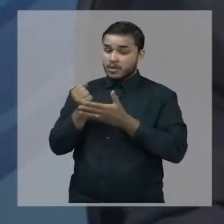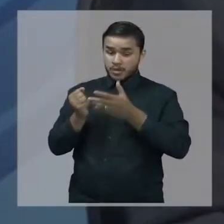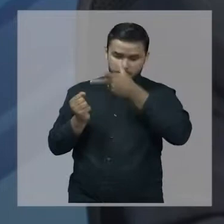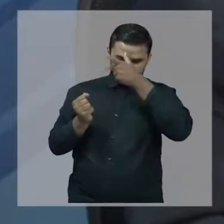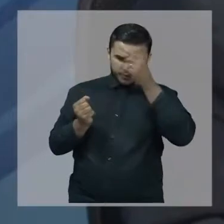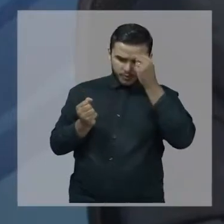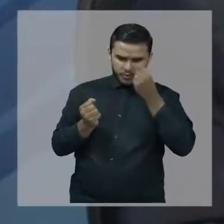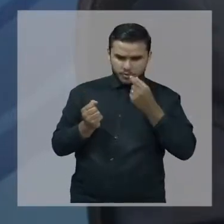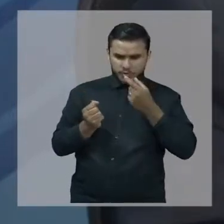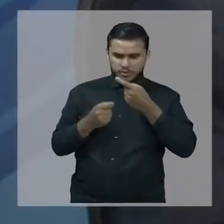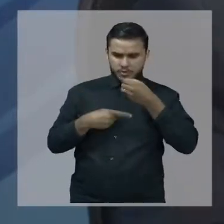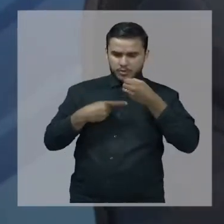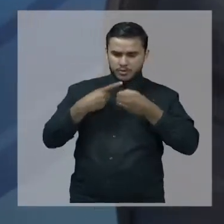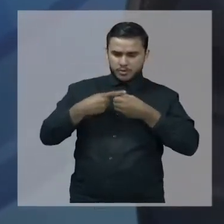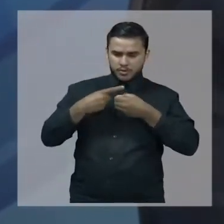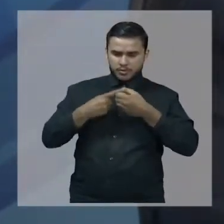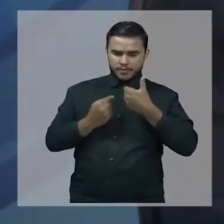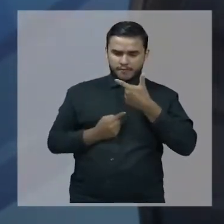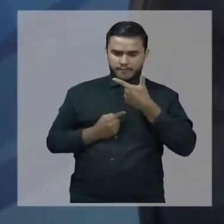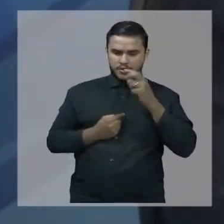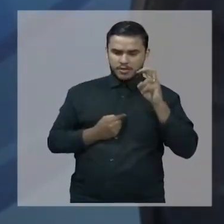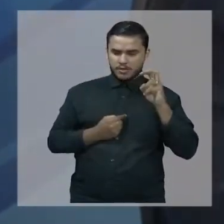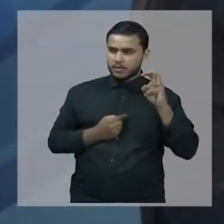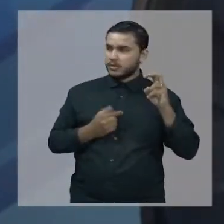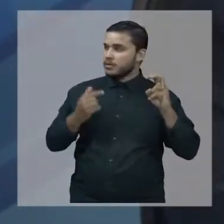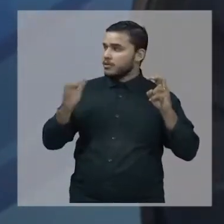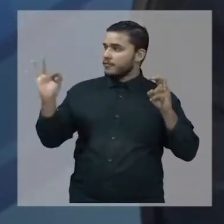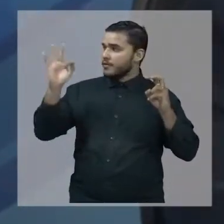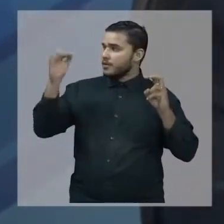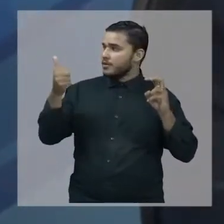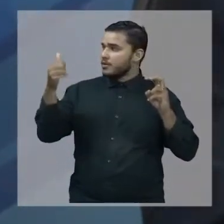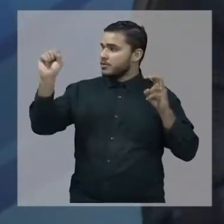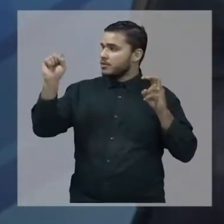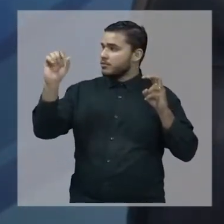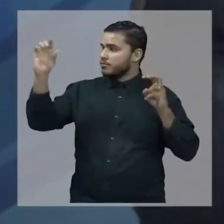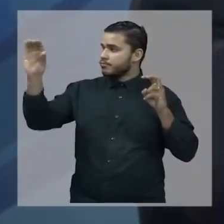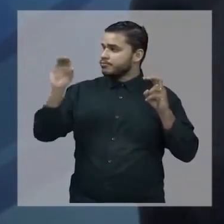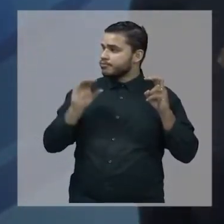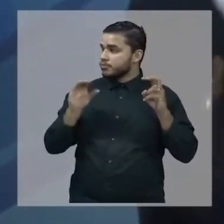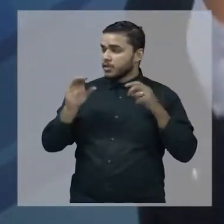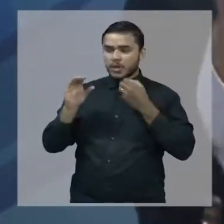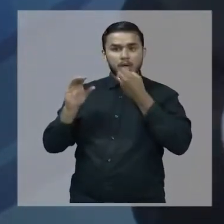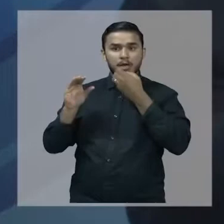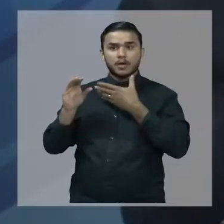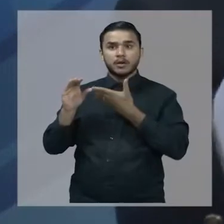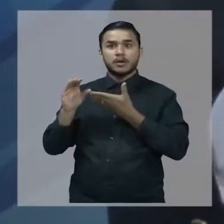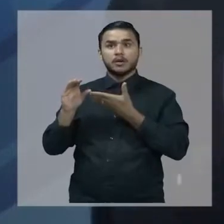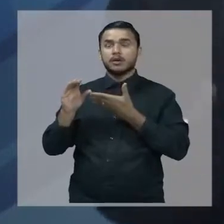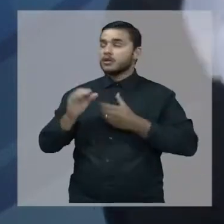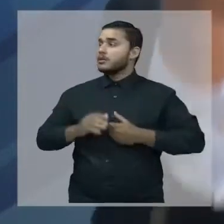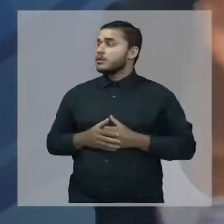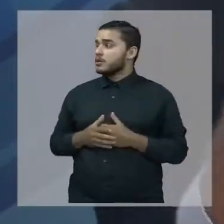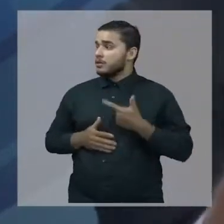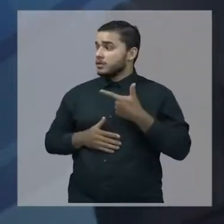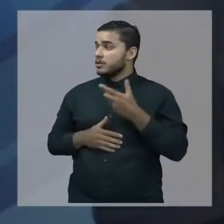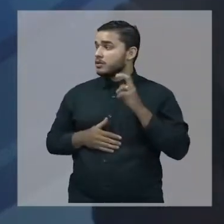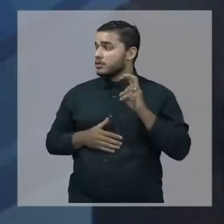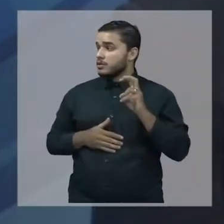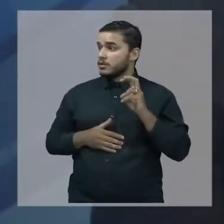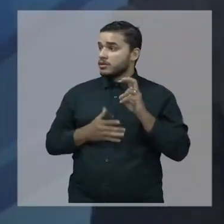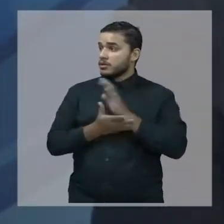que colocar 25% e a União coloca 18%. Ah, mas 18% do bolo e tal é muita